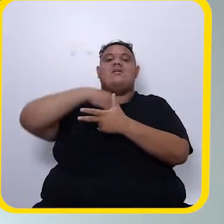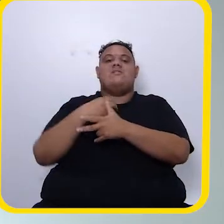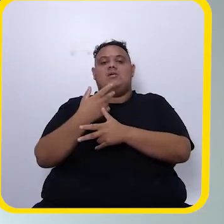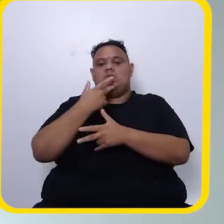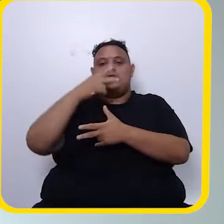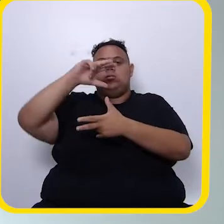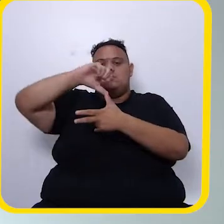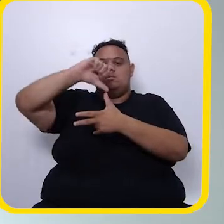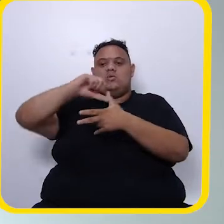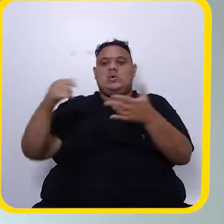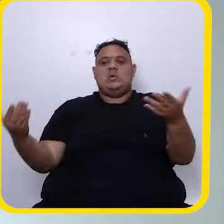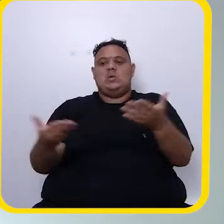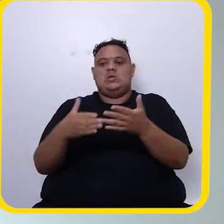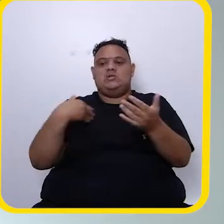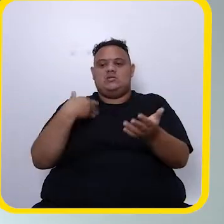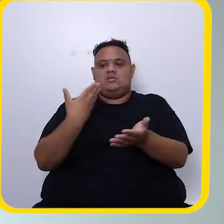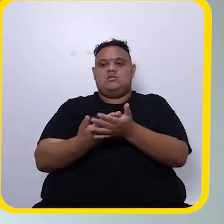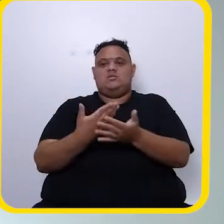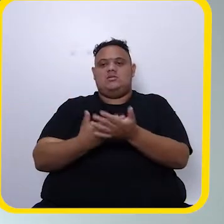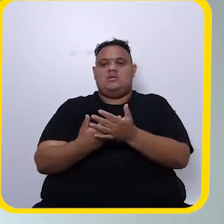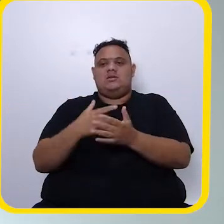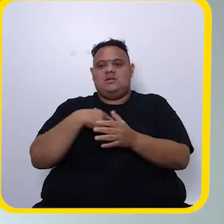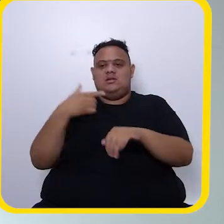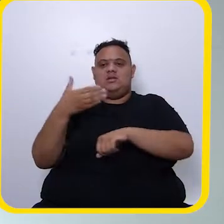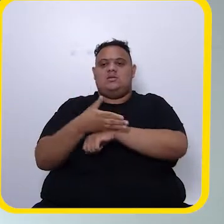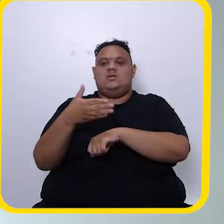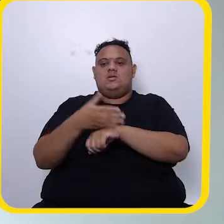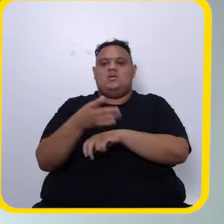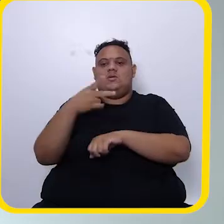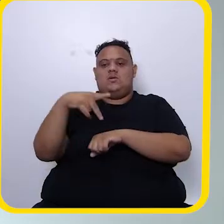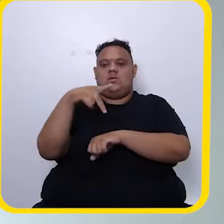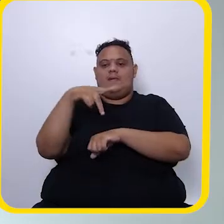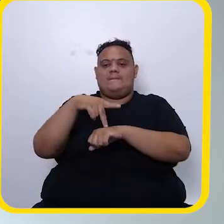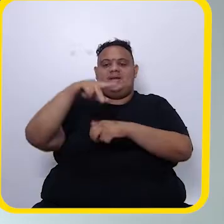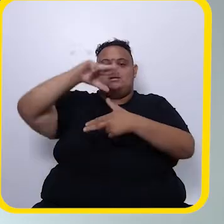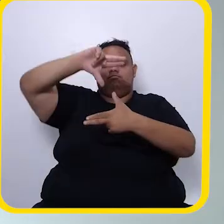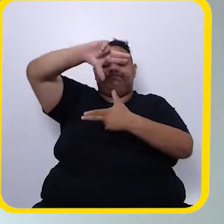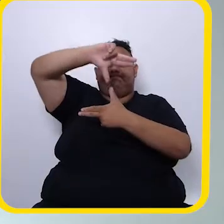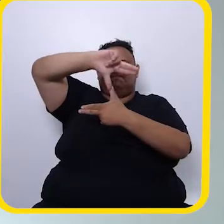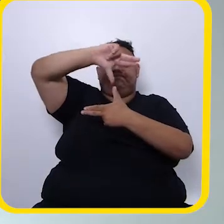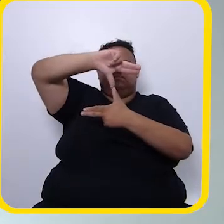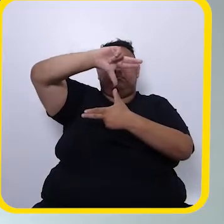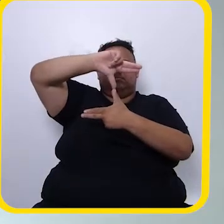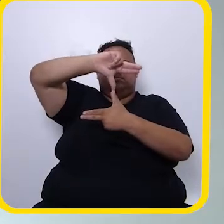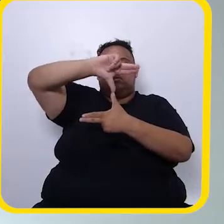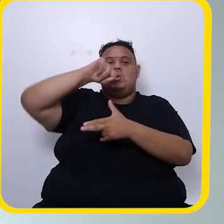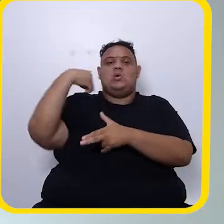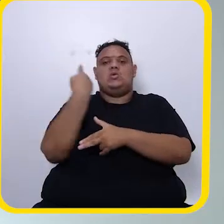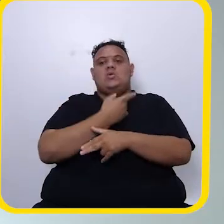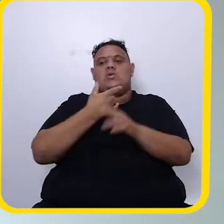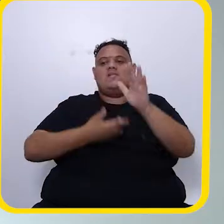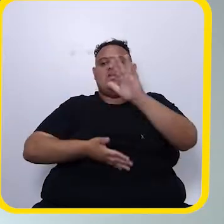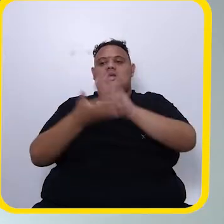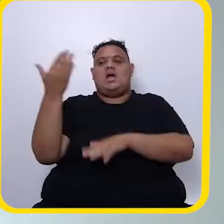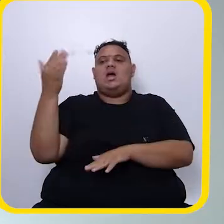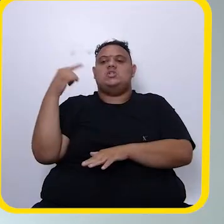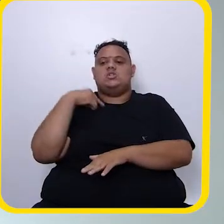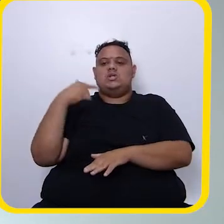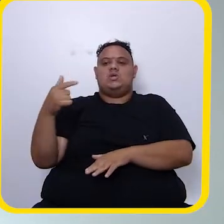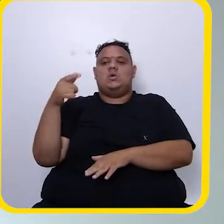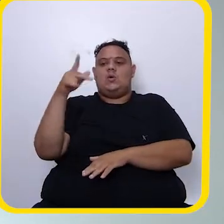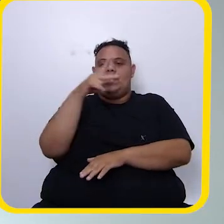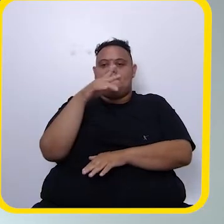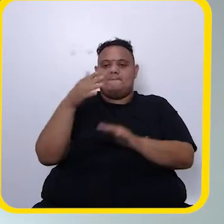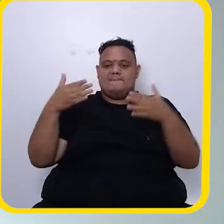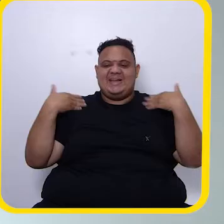países sul-americanos e hoje vamos adentrar na América Central. Então, na nossa viagem geográfica,